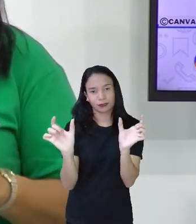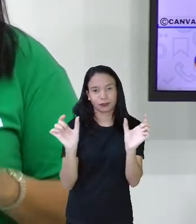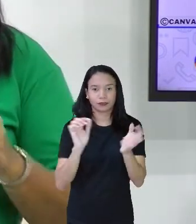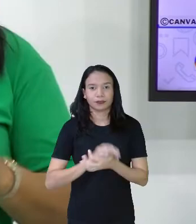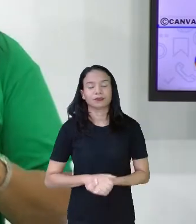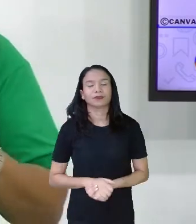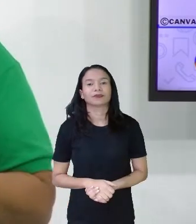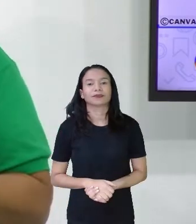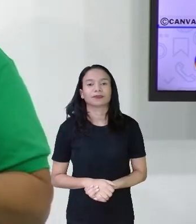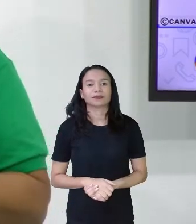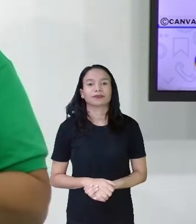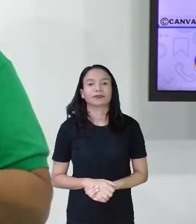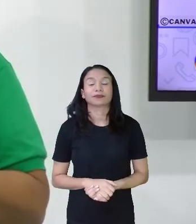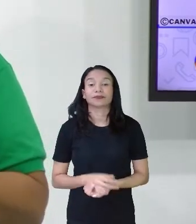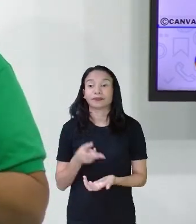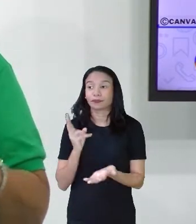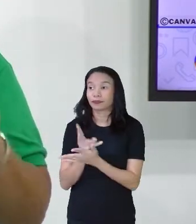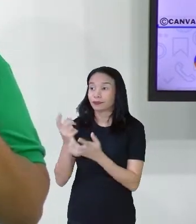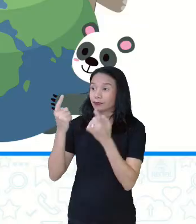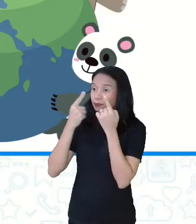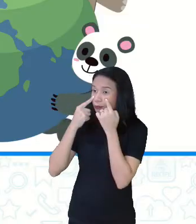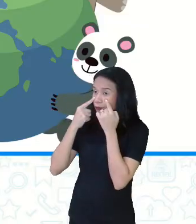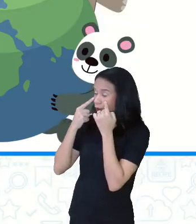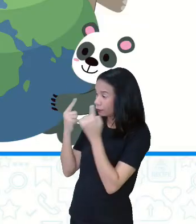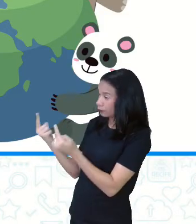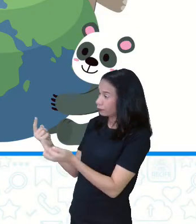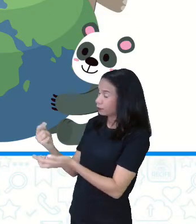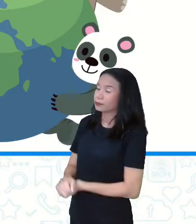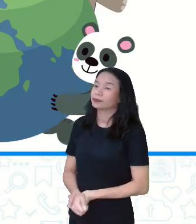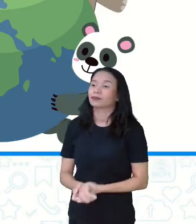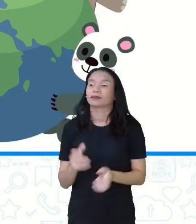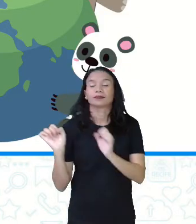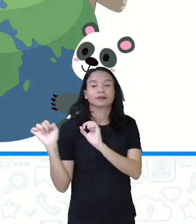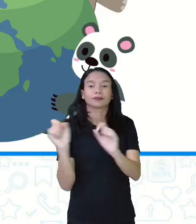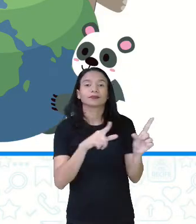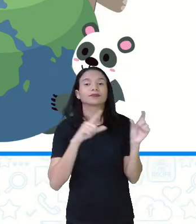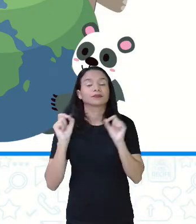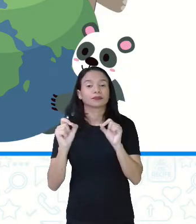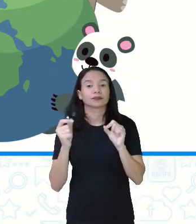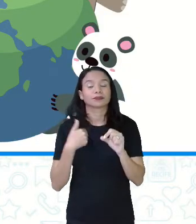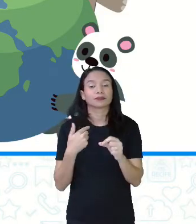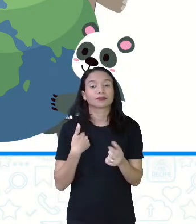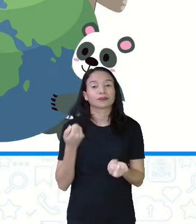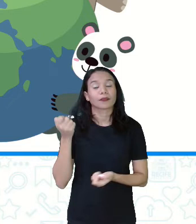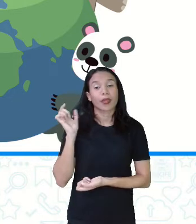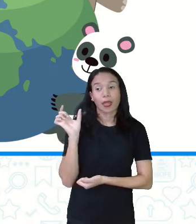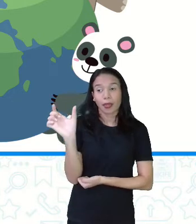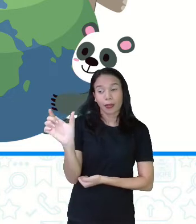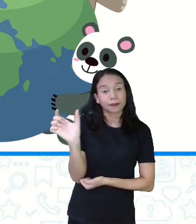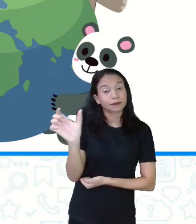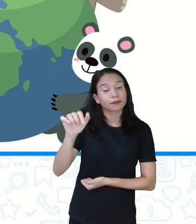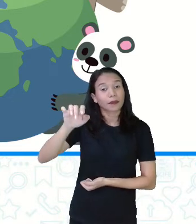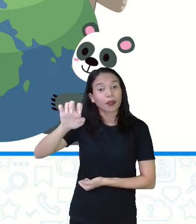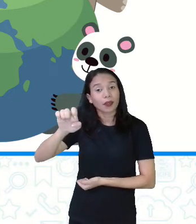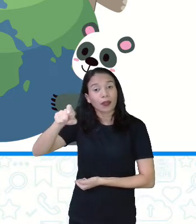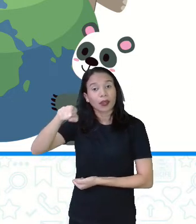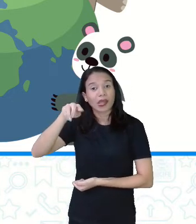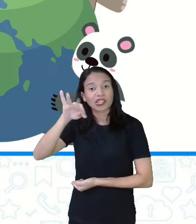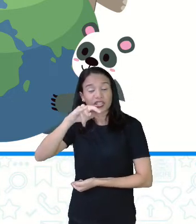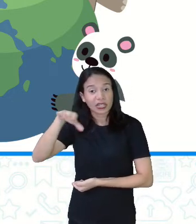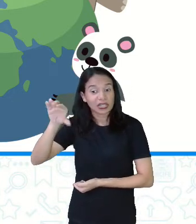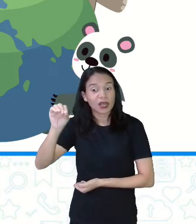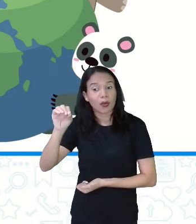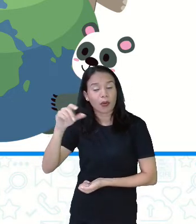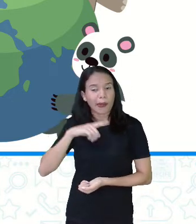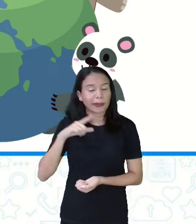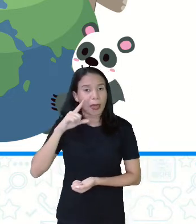em extinção. Vamos ver agora no nosso slide isso aí. Animais em extinção são aqueles